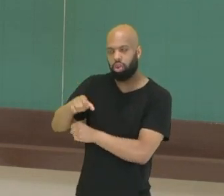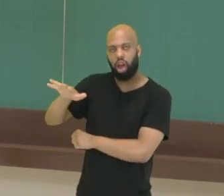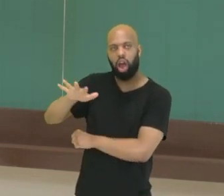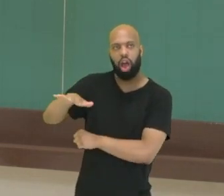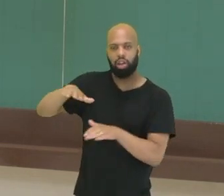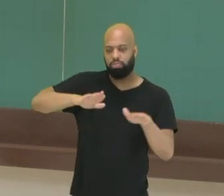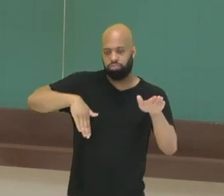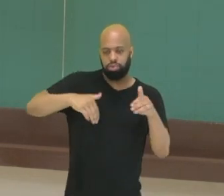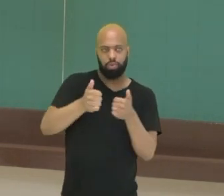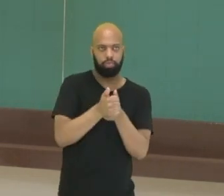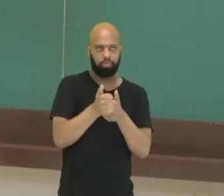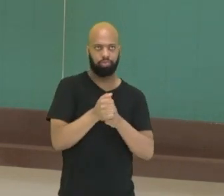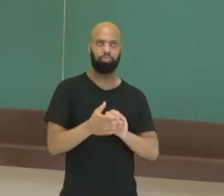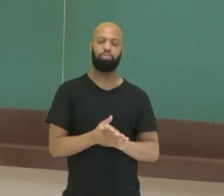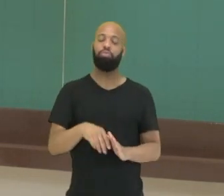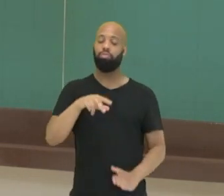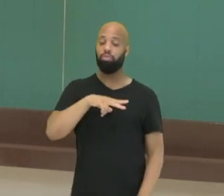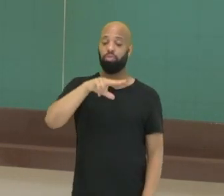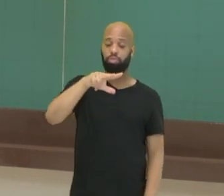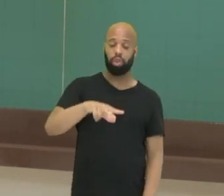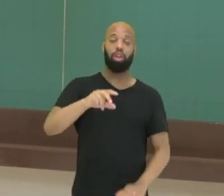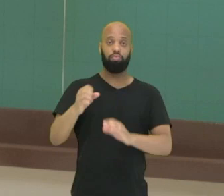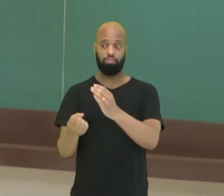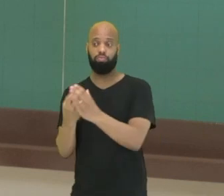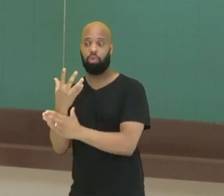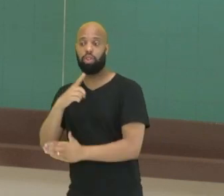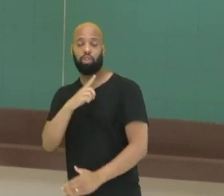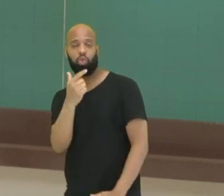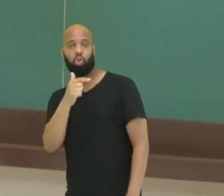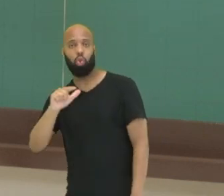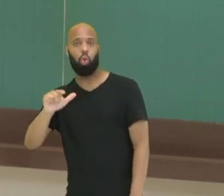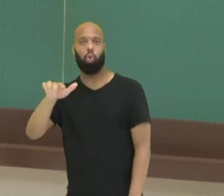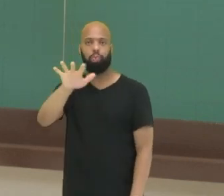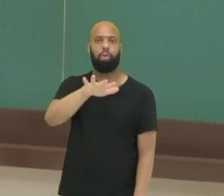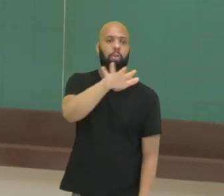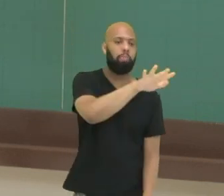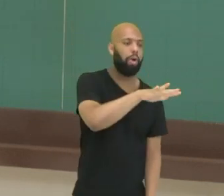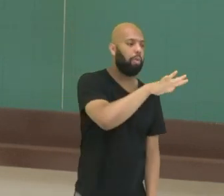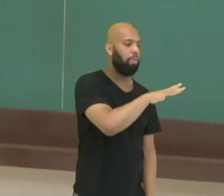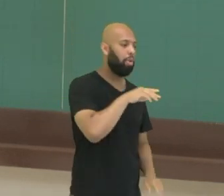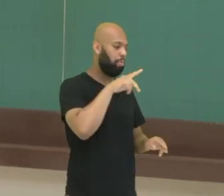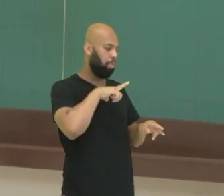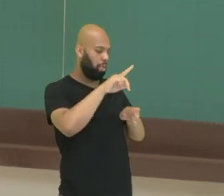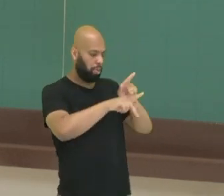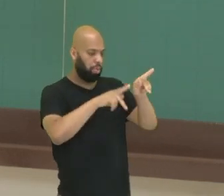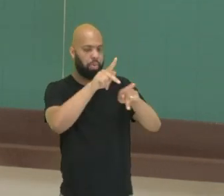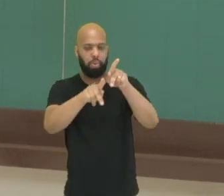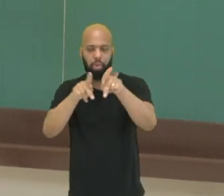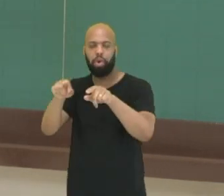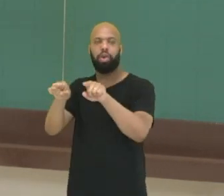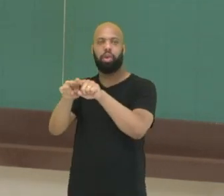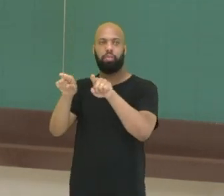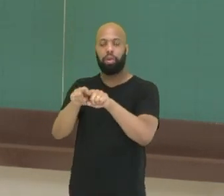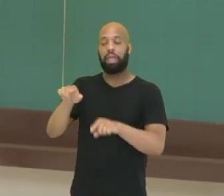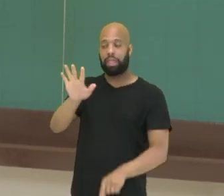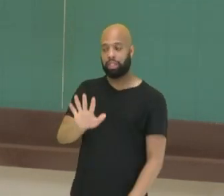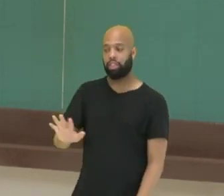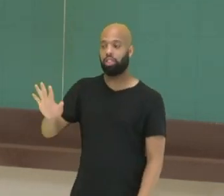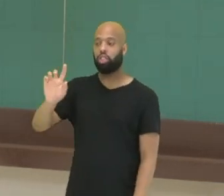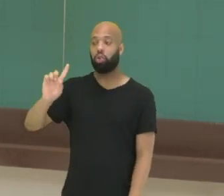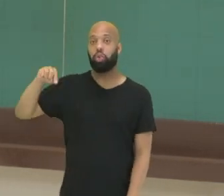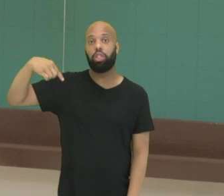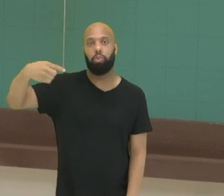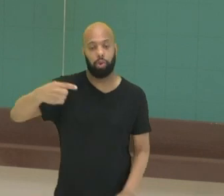região, né? Os portugueses, claro, fundaram outros núcleos de povoamento também na região, né? Depois de